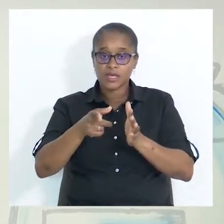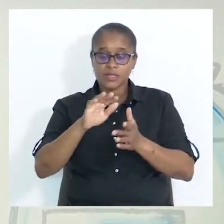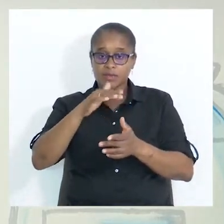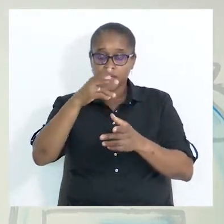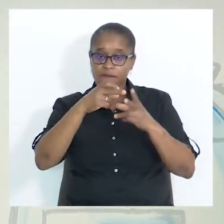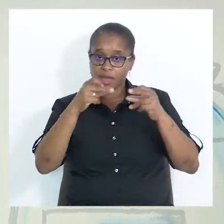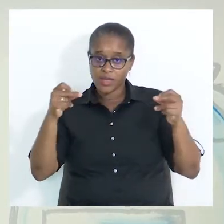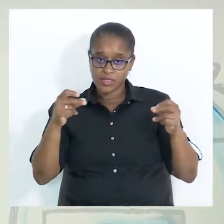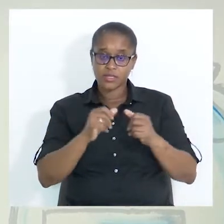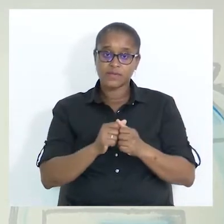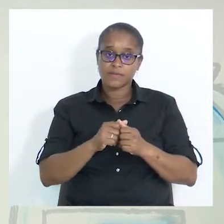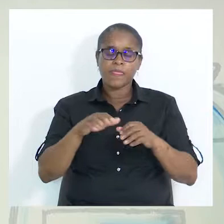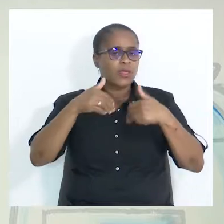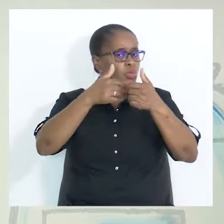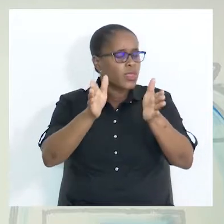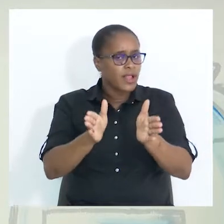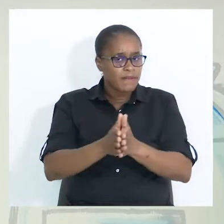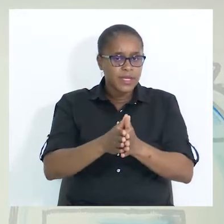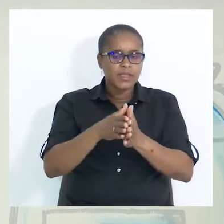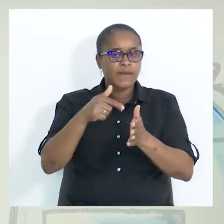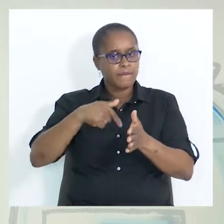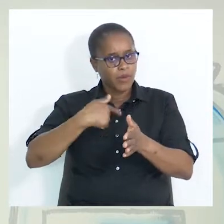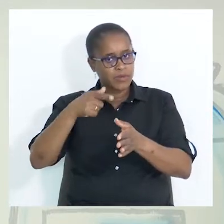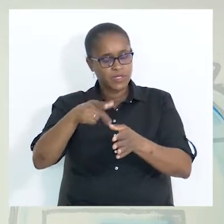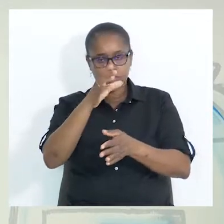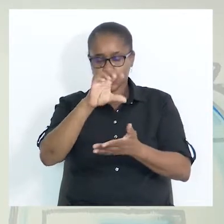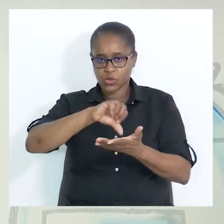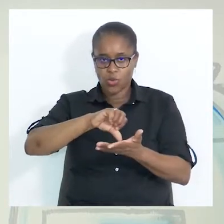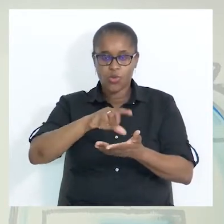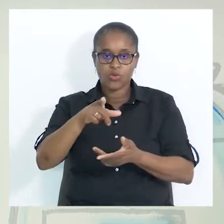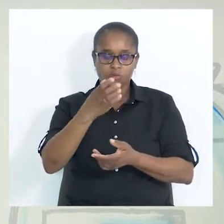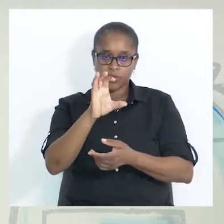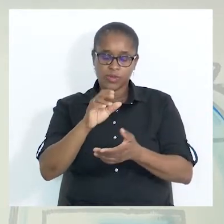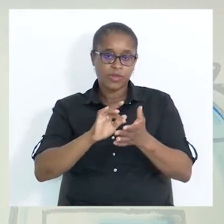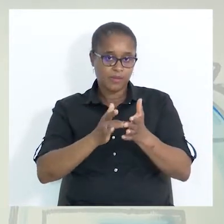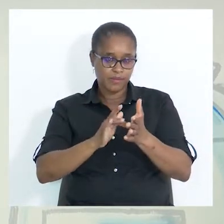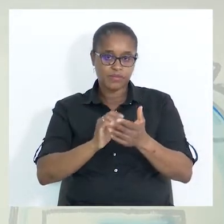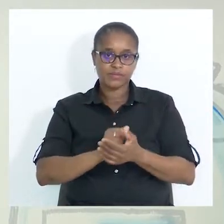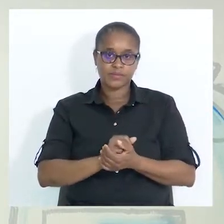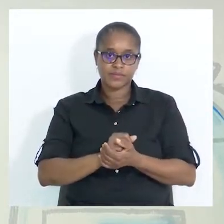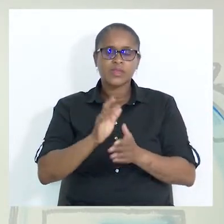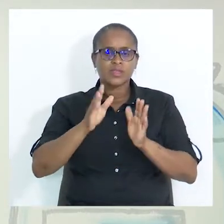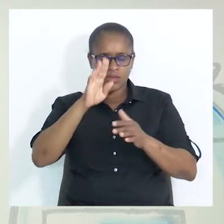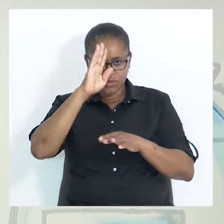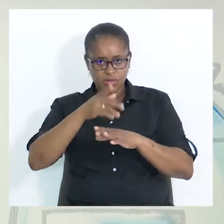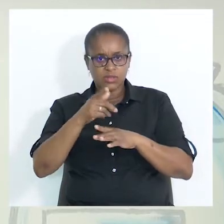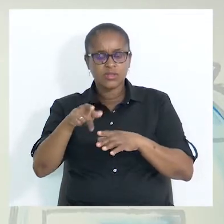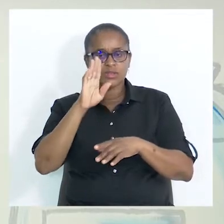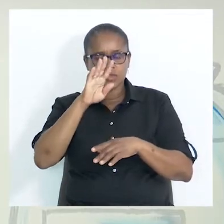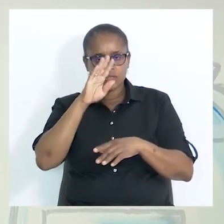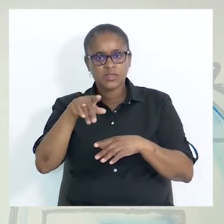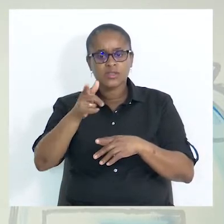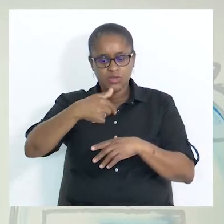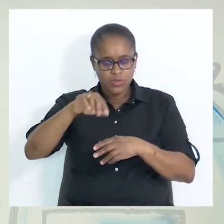estrutura frásica é totalmente própria desse território. Já não acontecia se a gente fosse trabalhar no